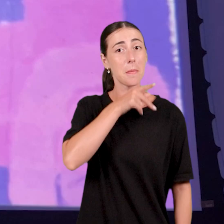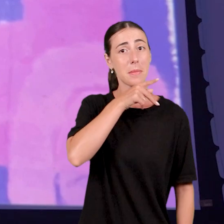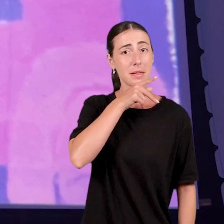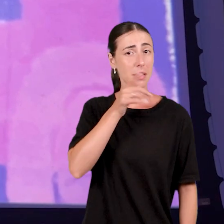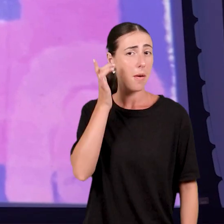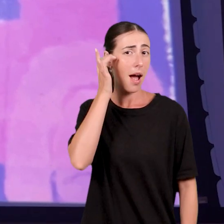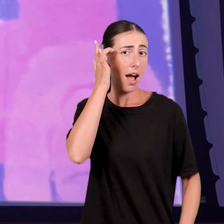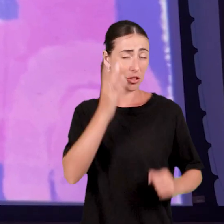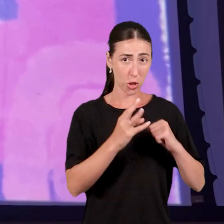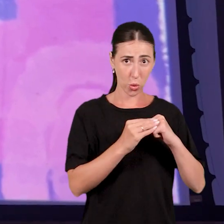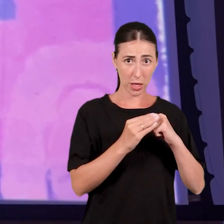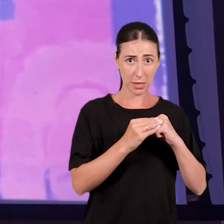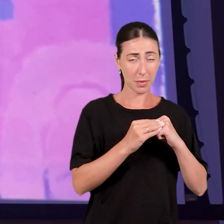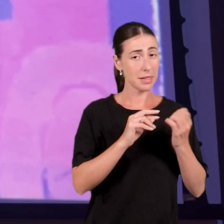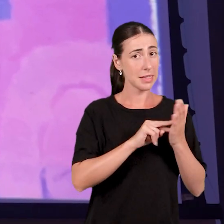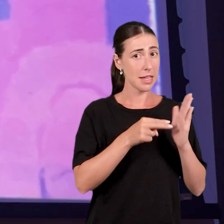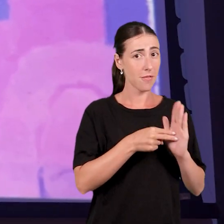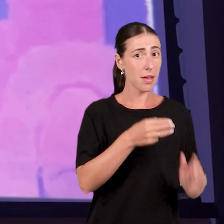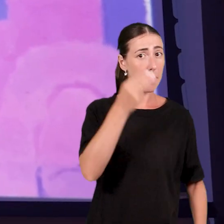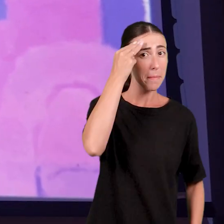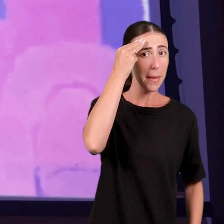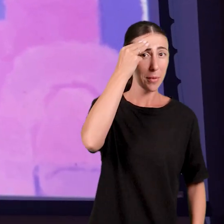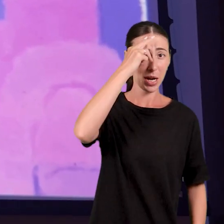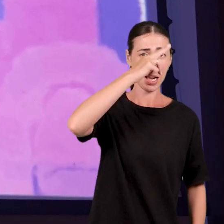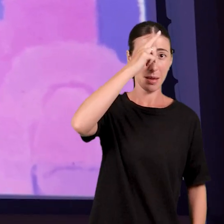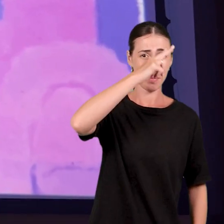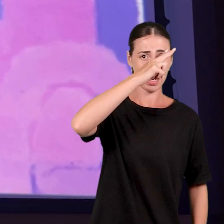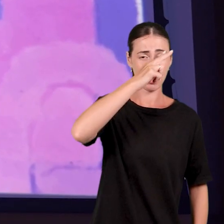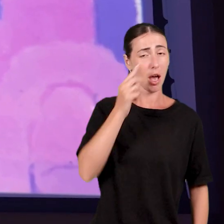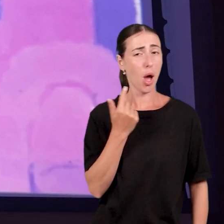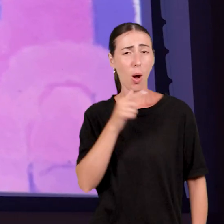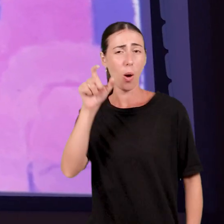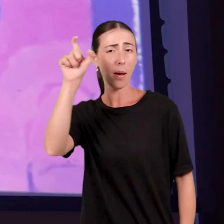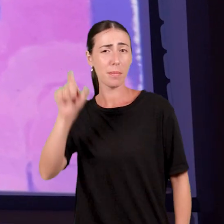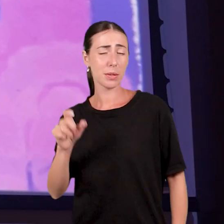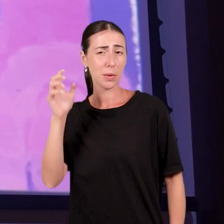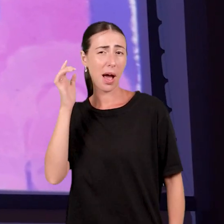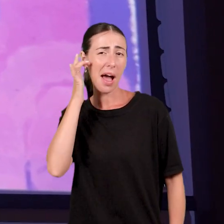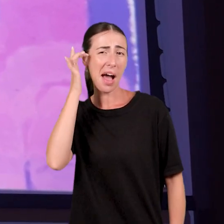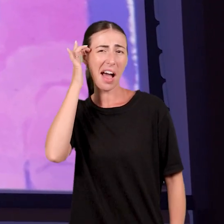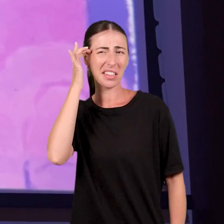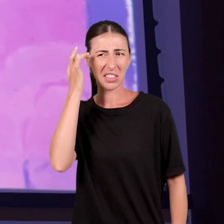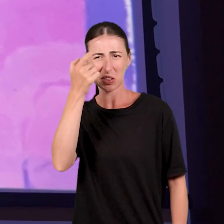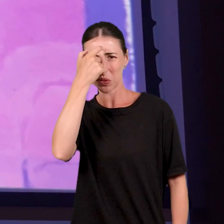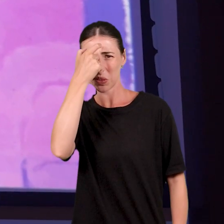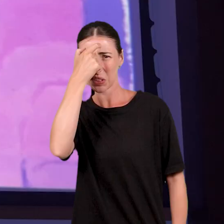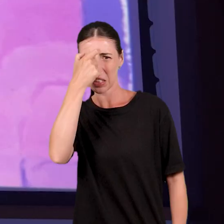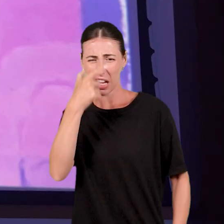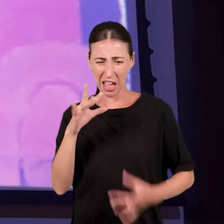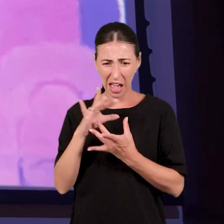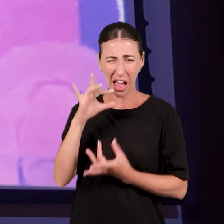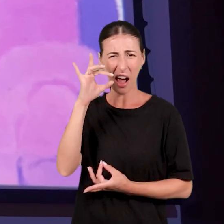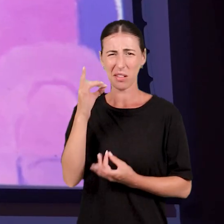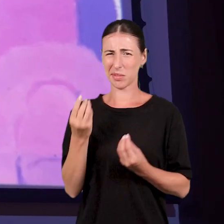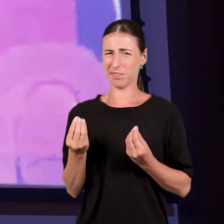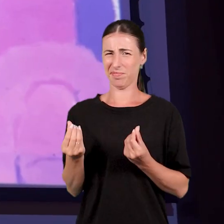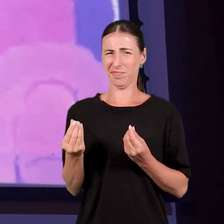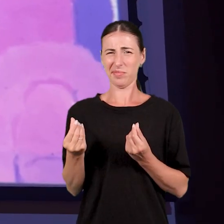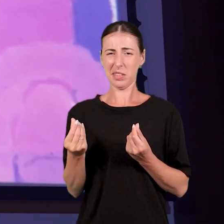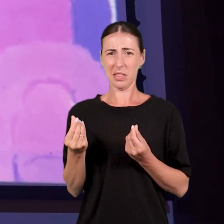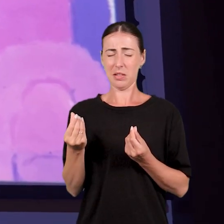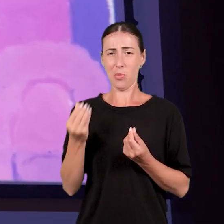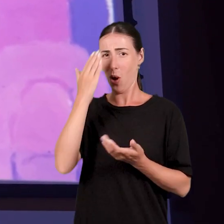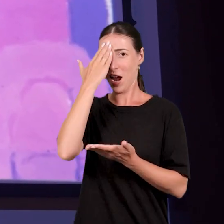Fausto desta peça não acredita nem em inconsciente, nem em alma, apenas em si, então resta-lhe apenas uma coisa